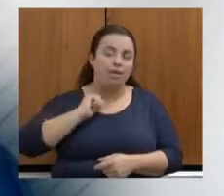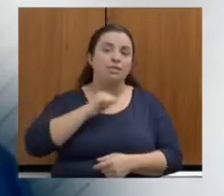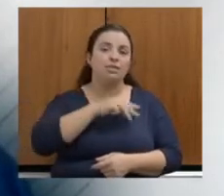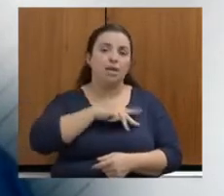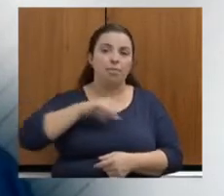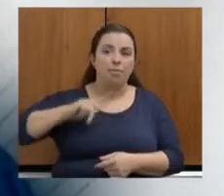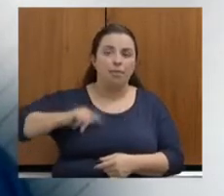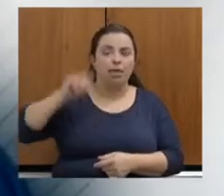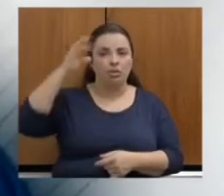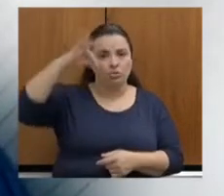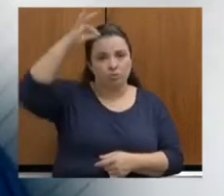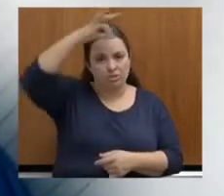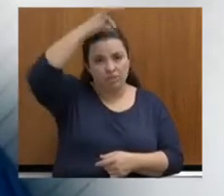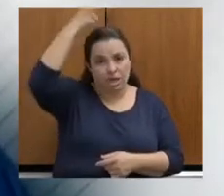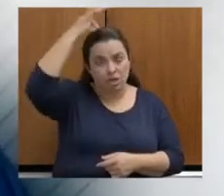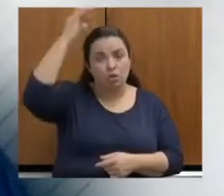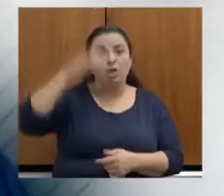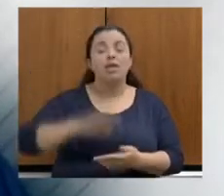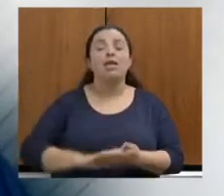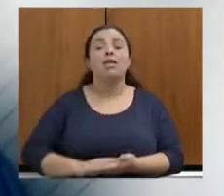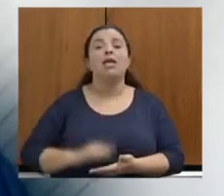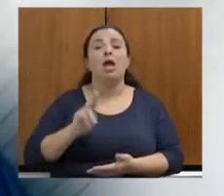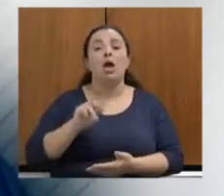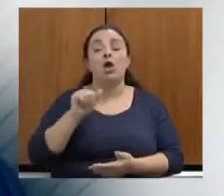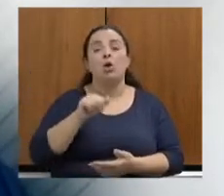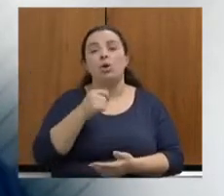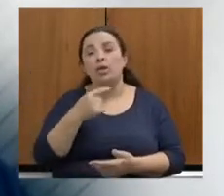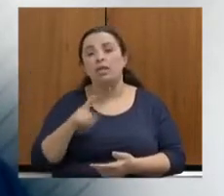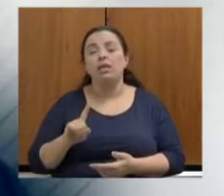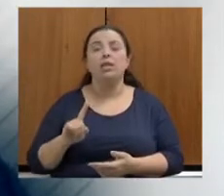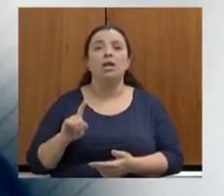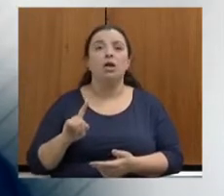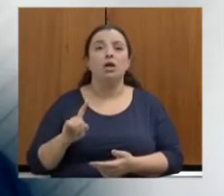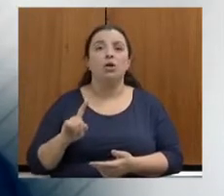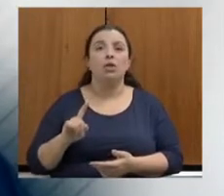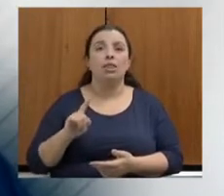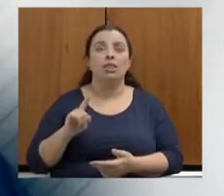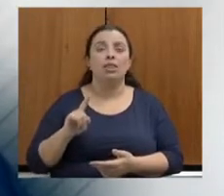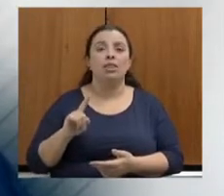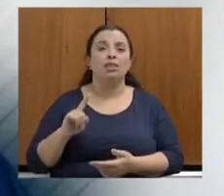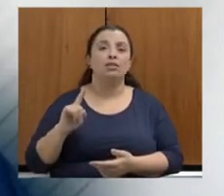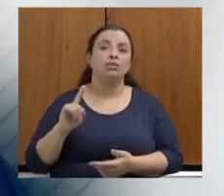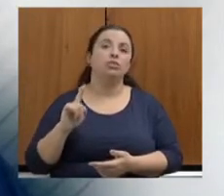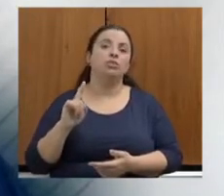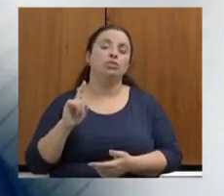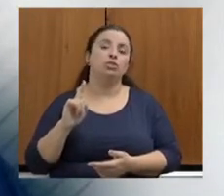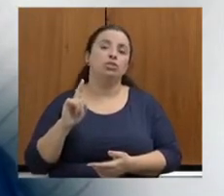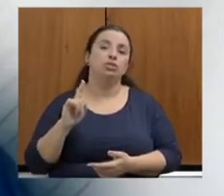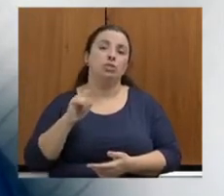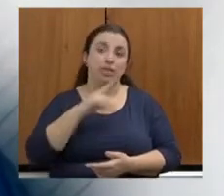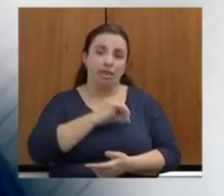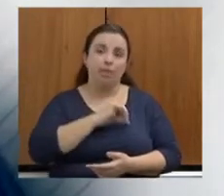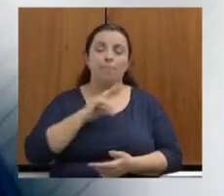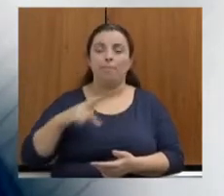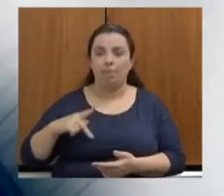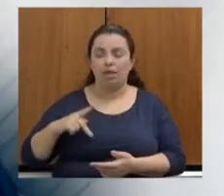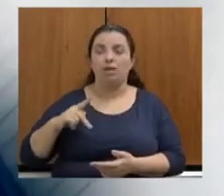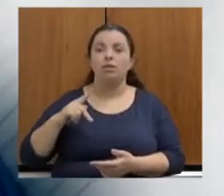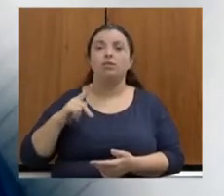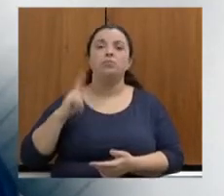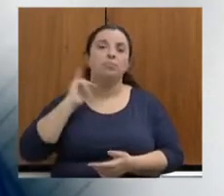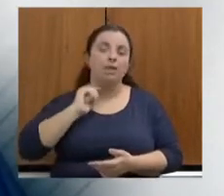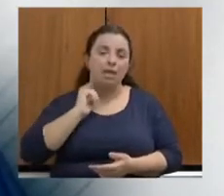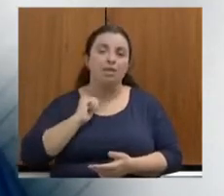gémeas e do Espírito Santo como eu coloquei o táxigov apesar de ter muito boas ideias